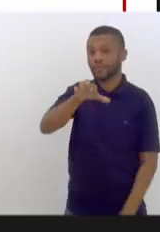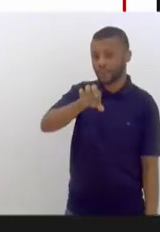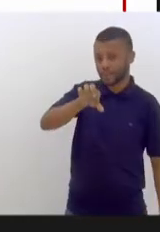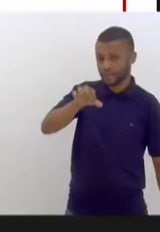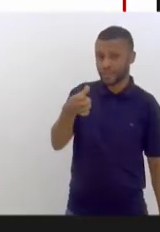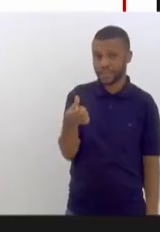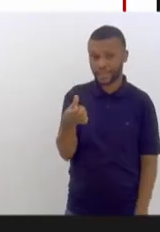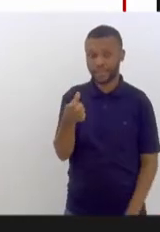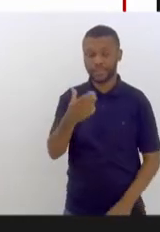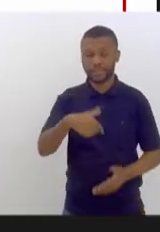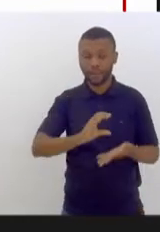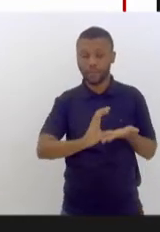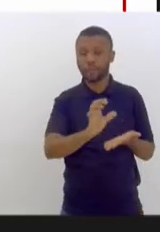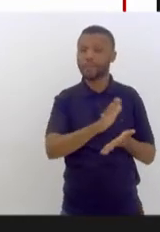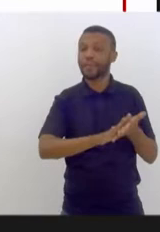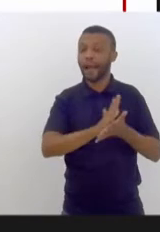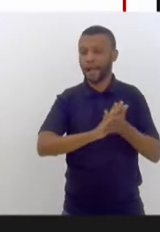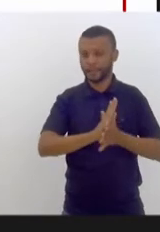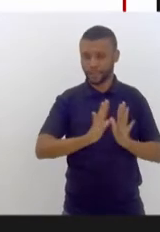1996.